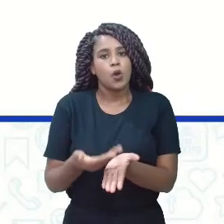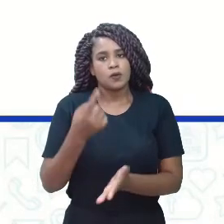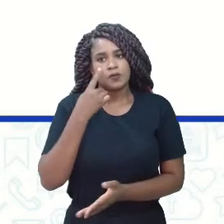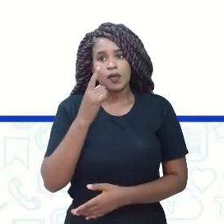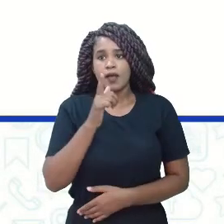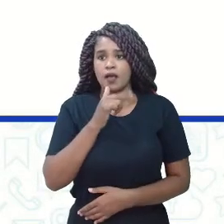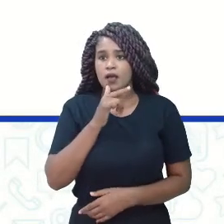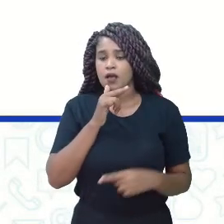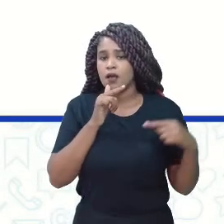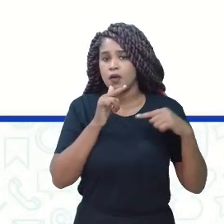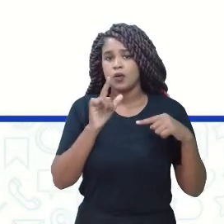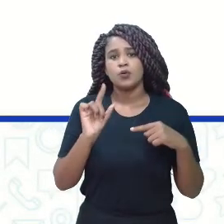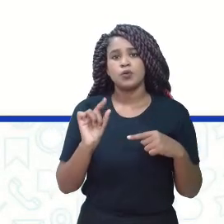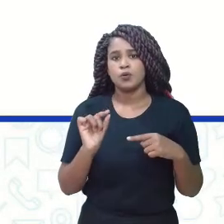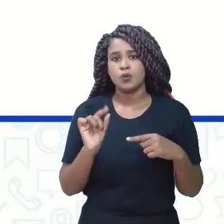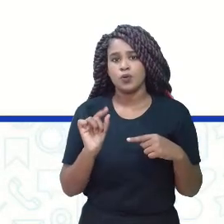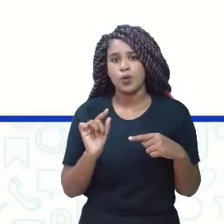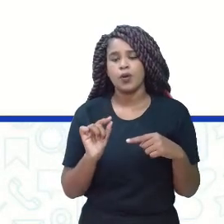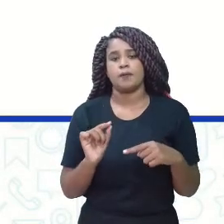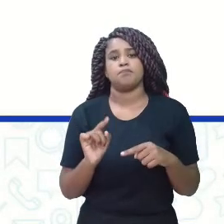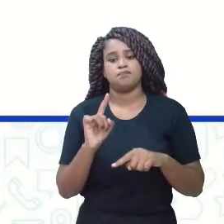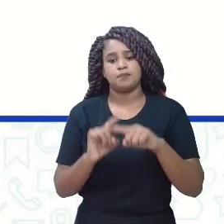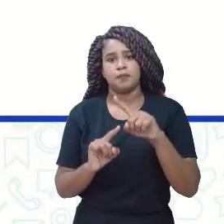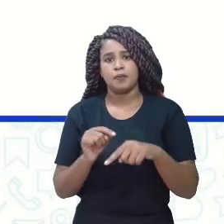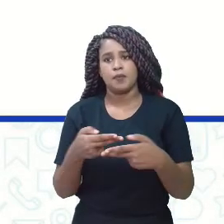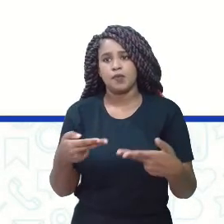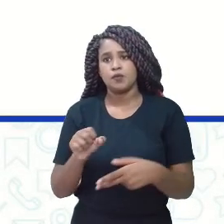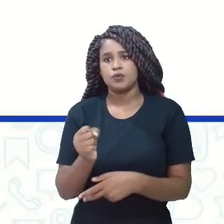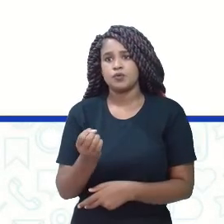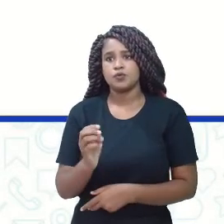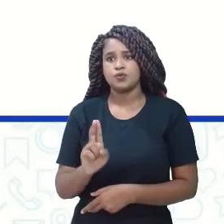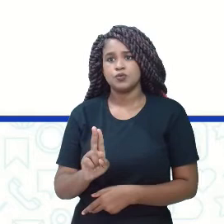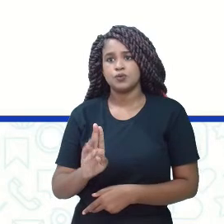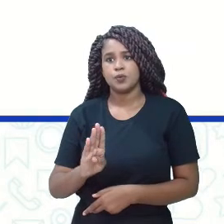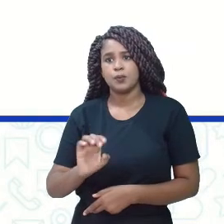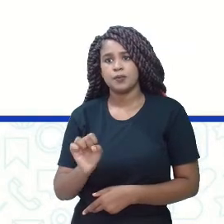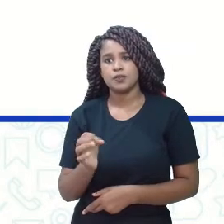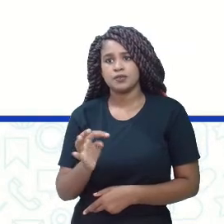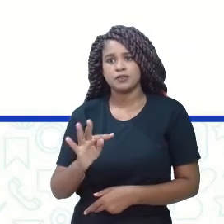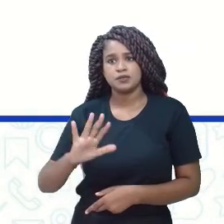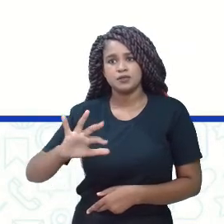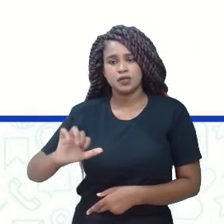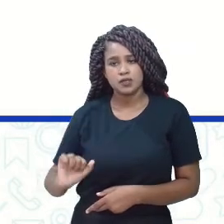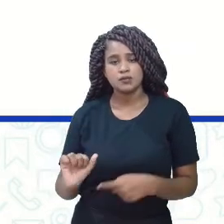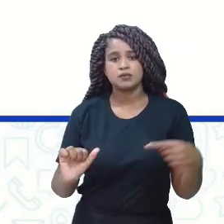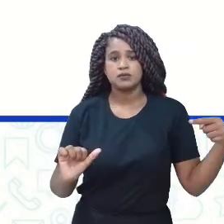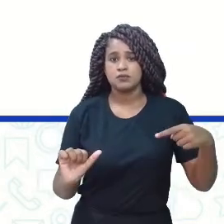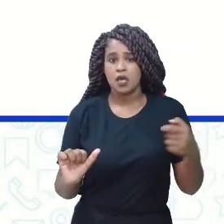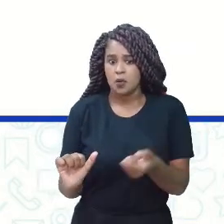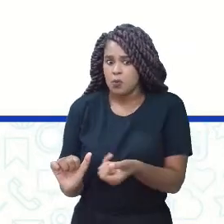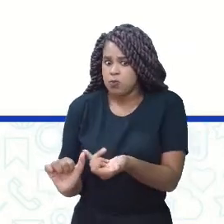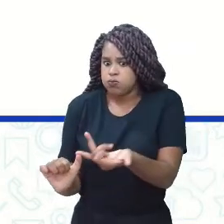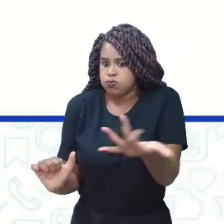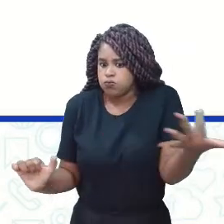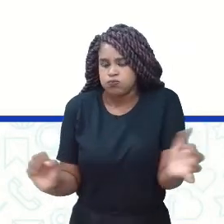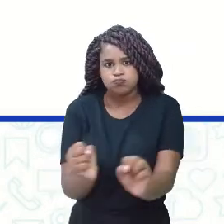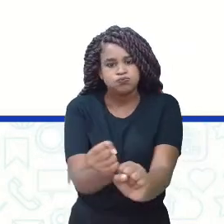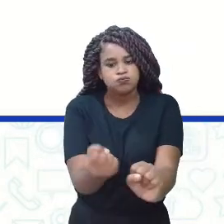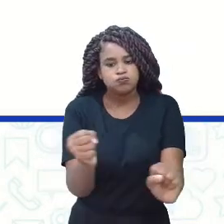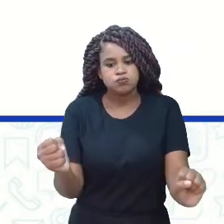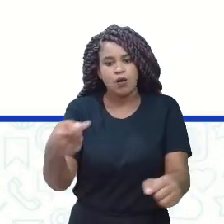água é uma substância, A água é uma substância encontrada em grande quantidade em nosso planeta.